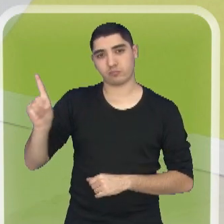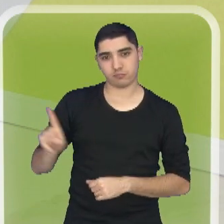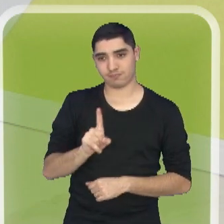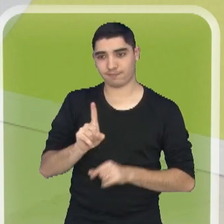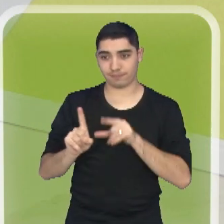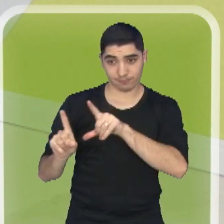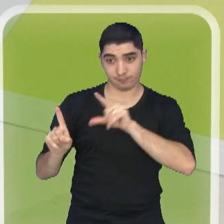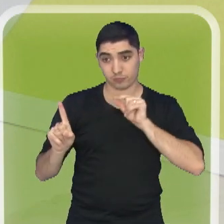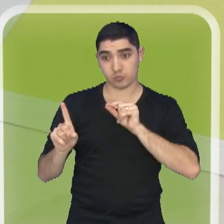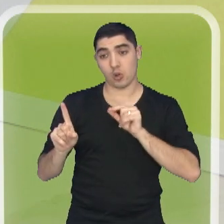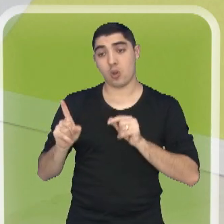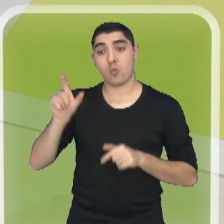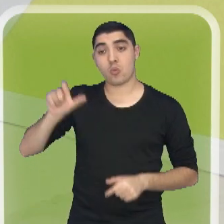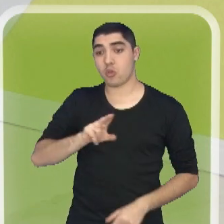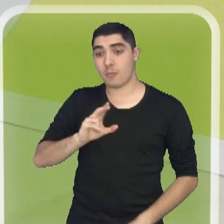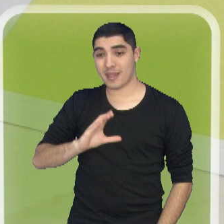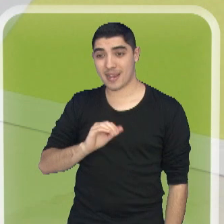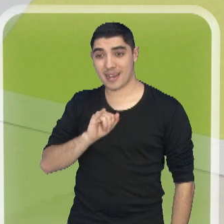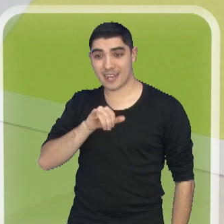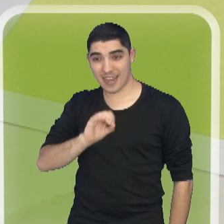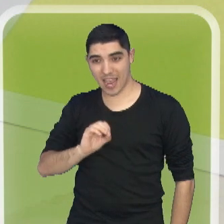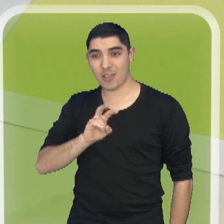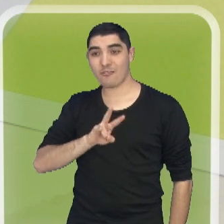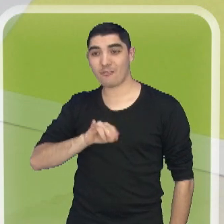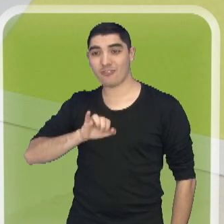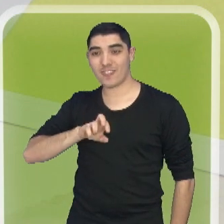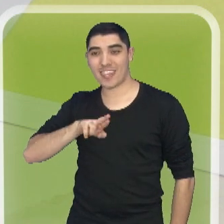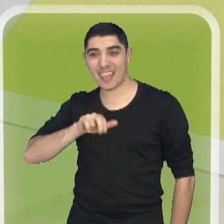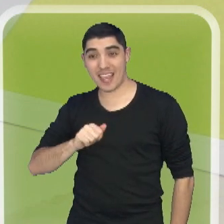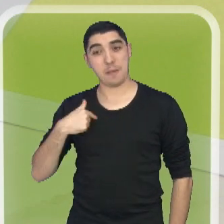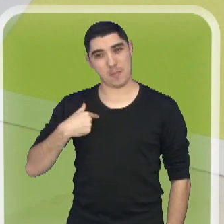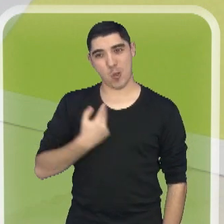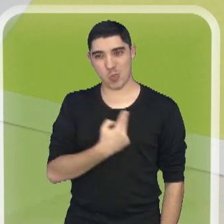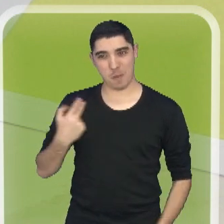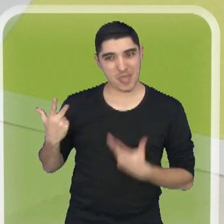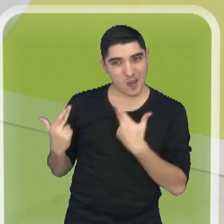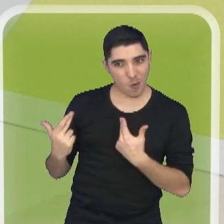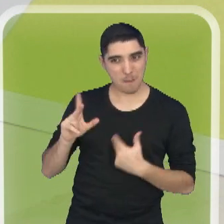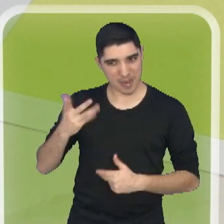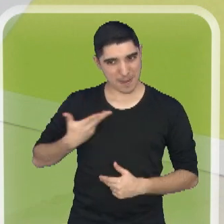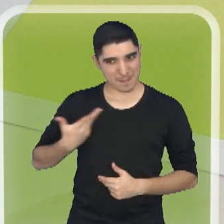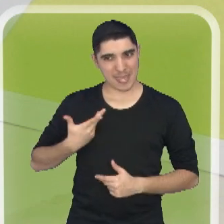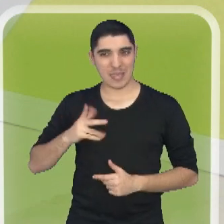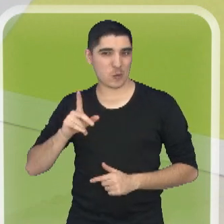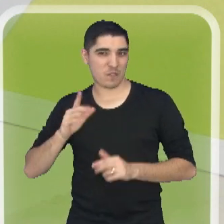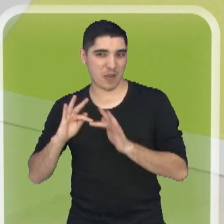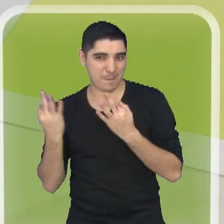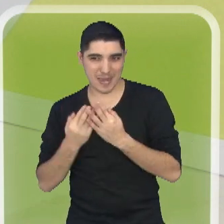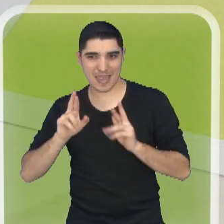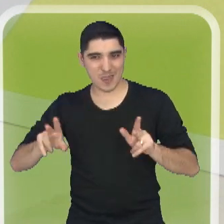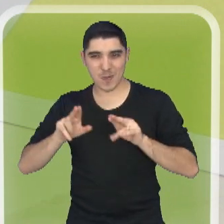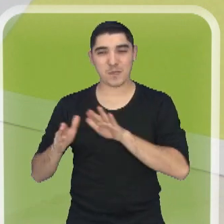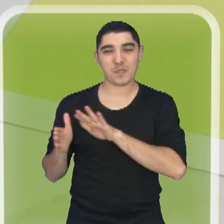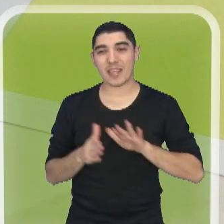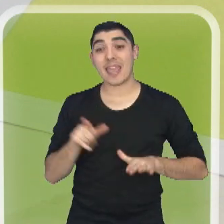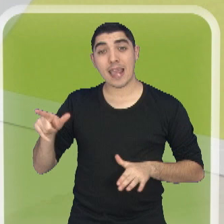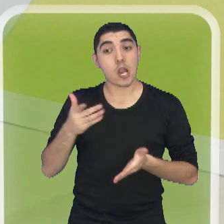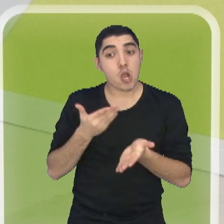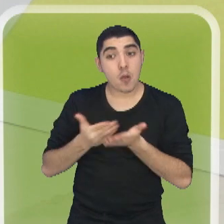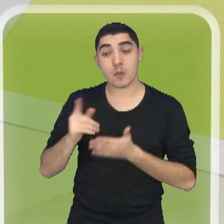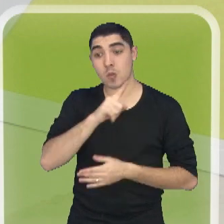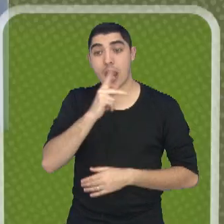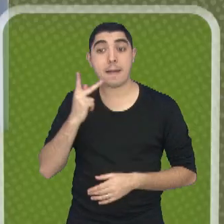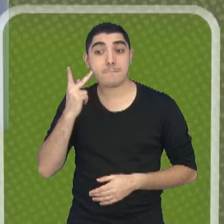Caio Vieira, de 26 anos, que não é meu parente. Você está vendo a foto dele aí, ele estava no 13 da Paraíba. Ele começou nas categorias... Põe tela cheia, Matheus.